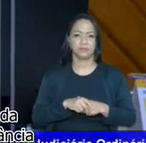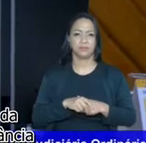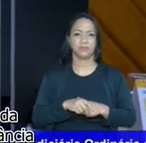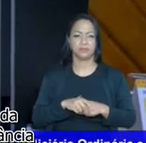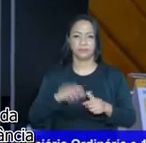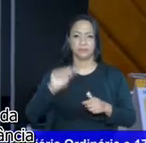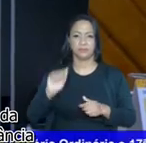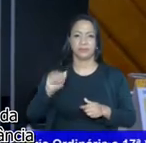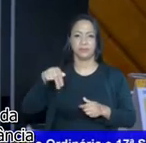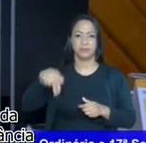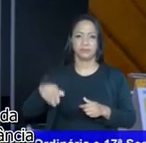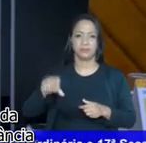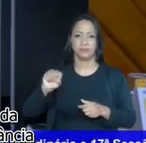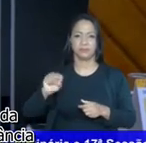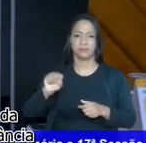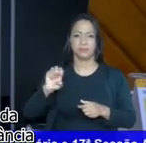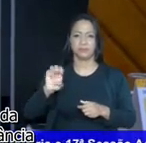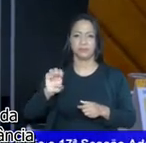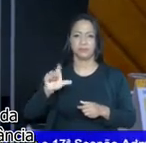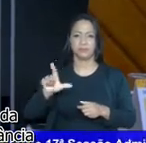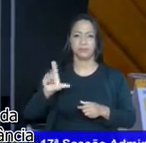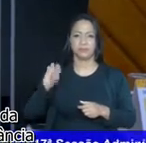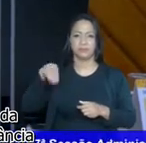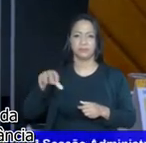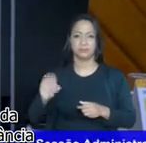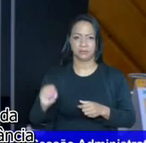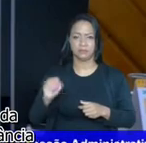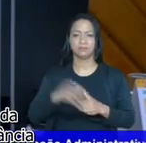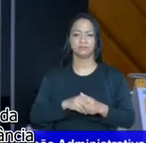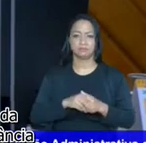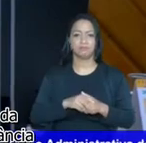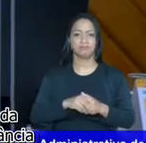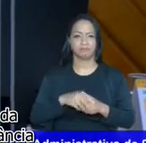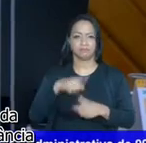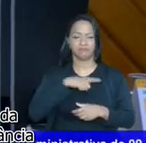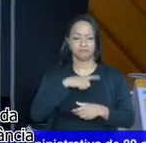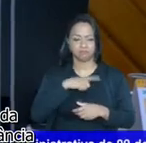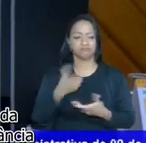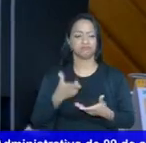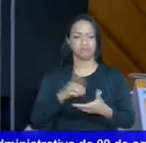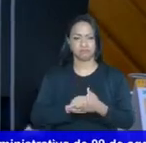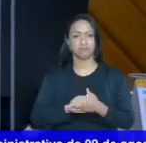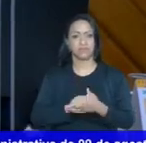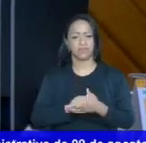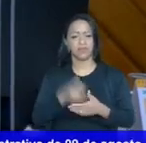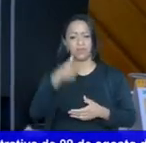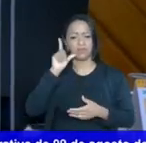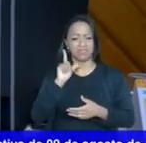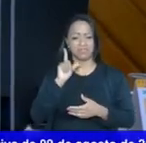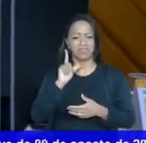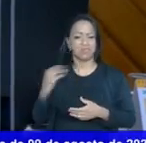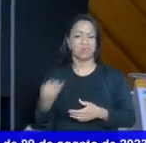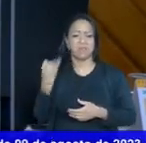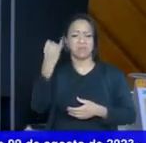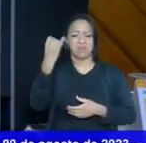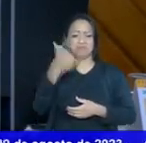Anselmo, ontem Vossa Excelência disse a respeito da insignificância. De fato, existe aplicação de insignificância. Quando os